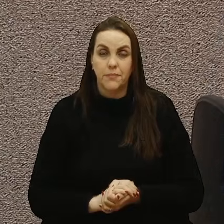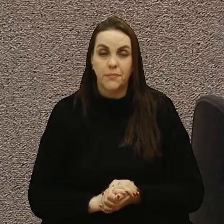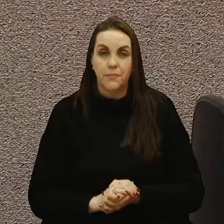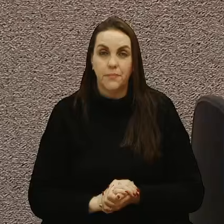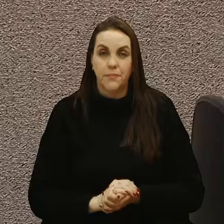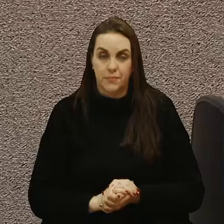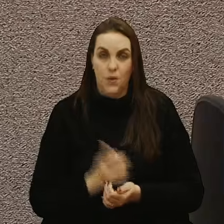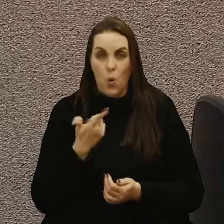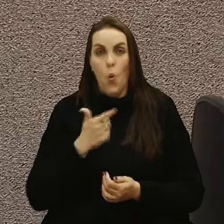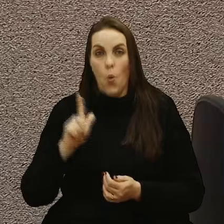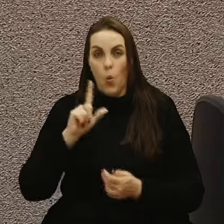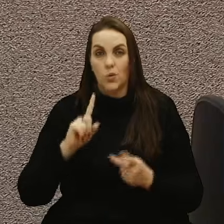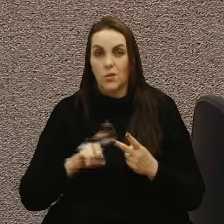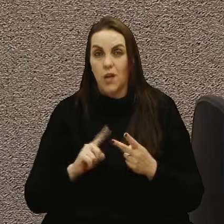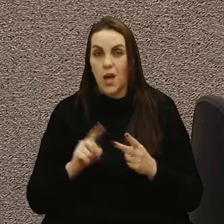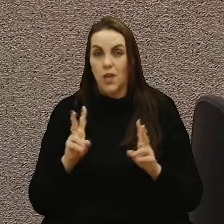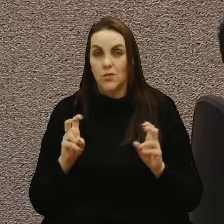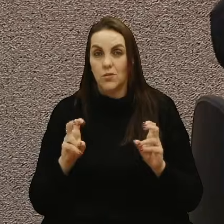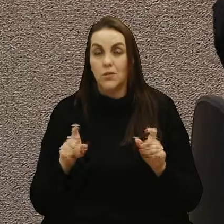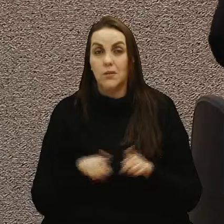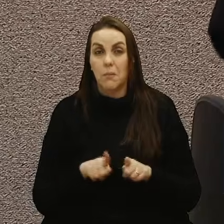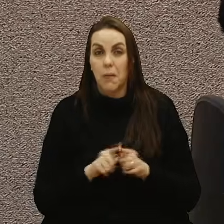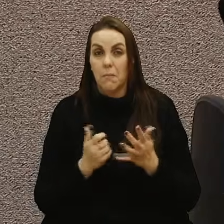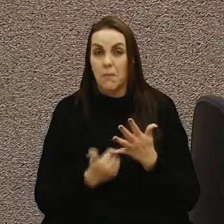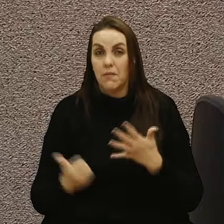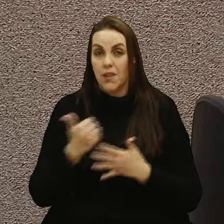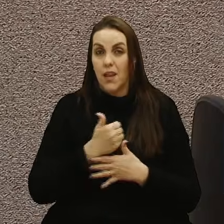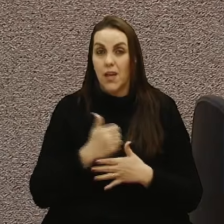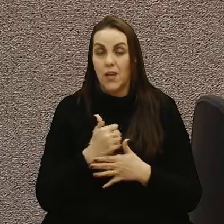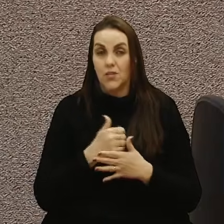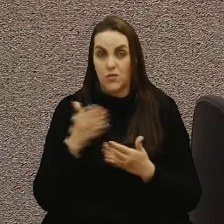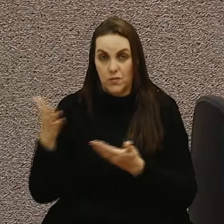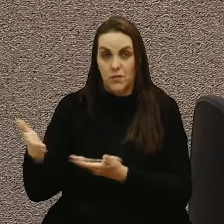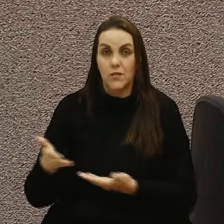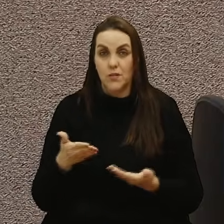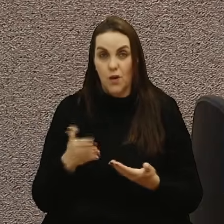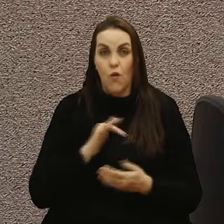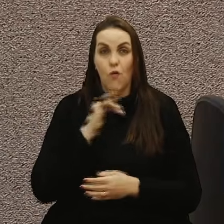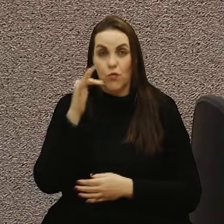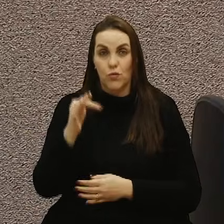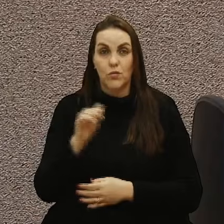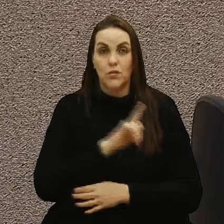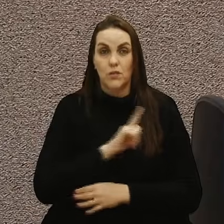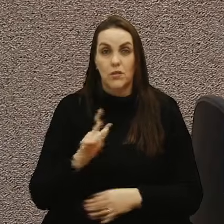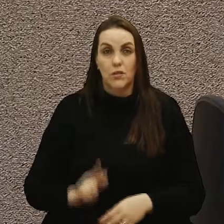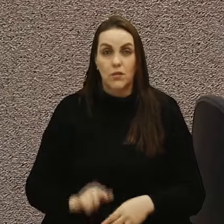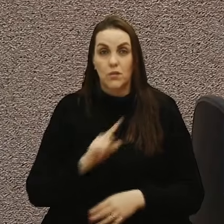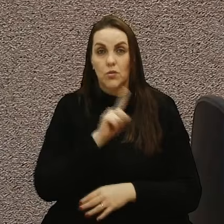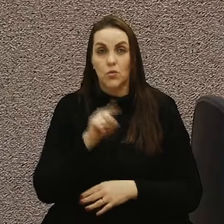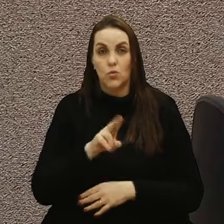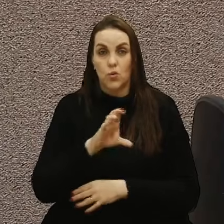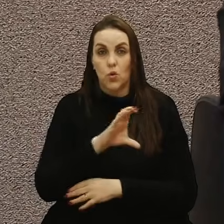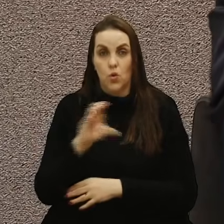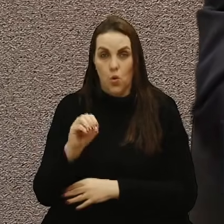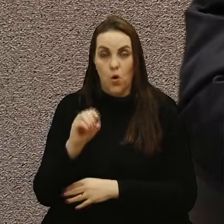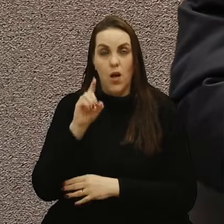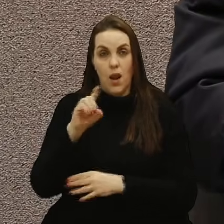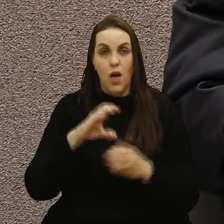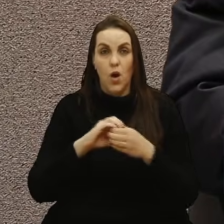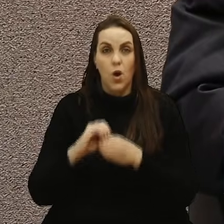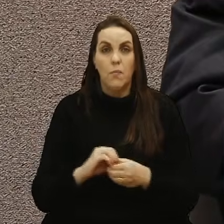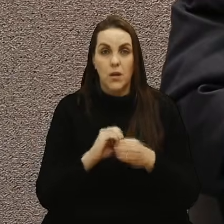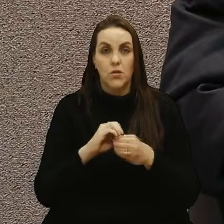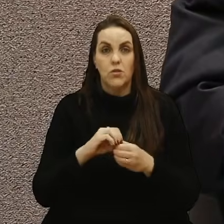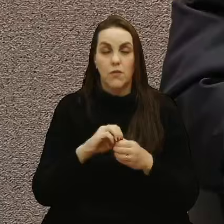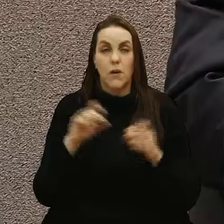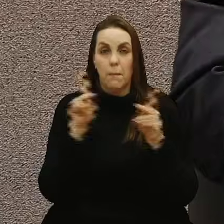E outra coisa, tive o privilégio de receber o nosso futuro governador Zuco outro dia ali na cooperativa Paz e Bem,